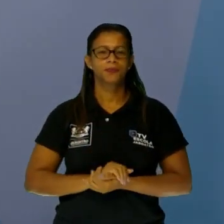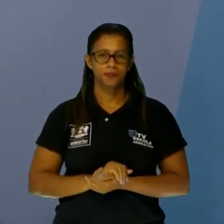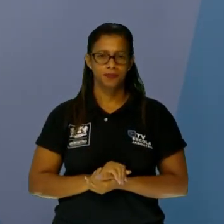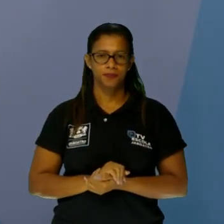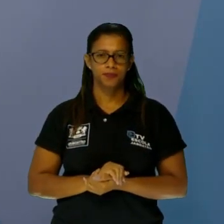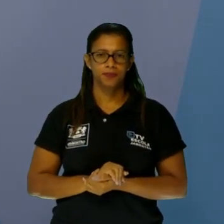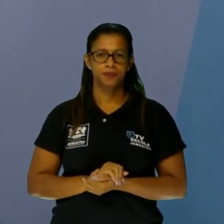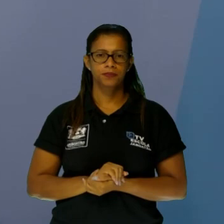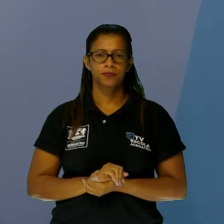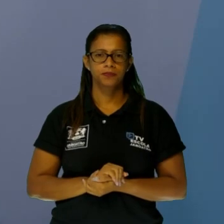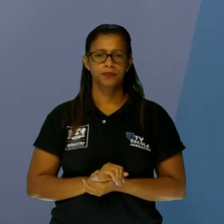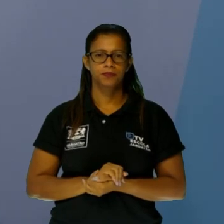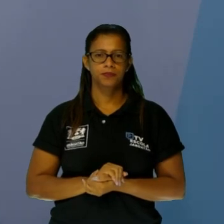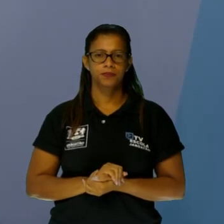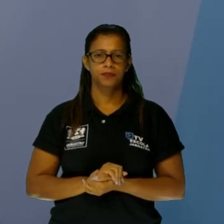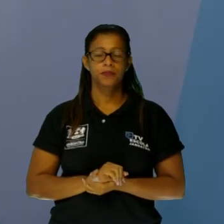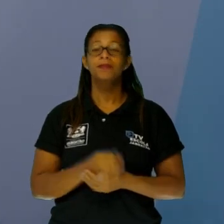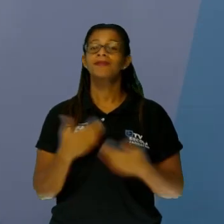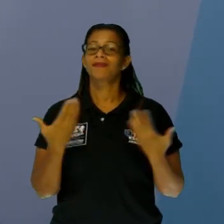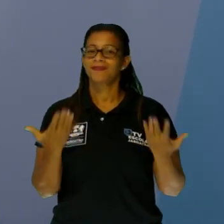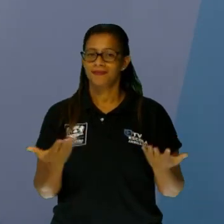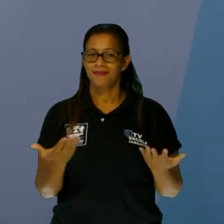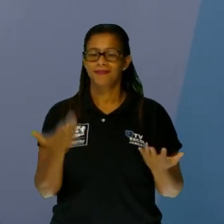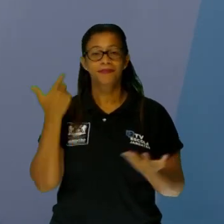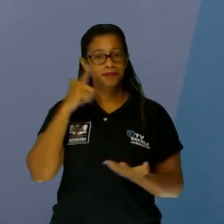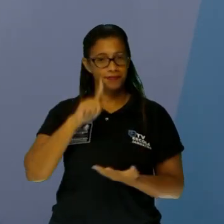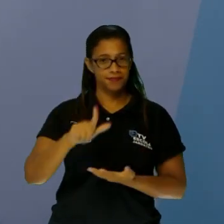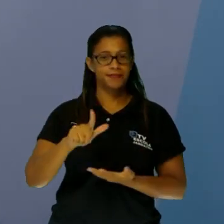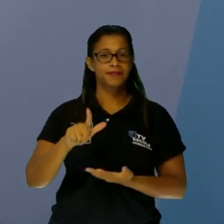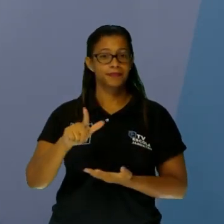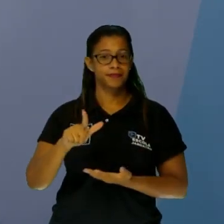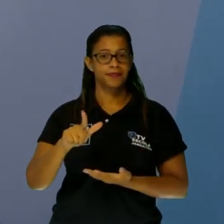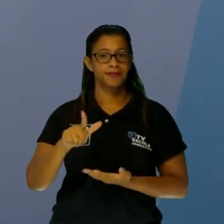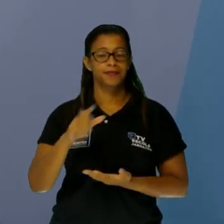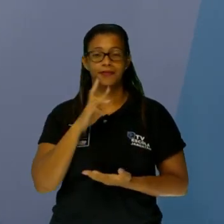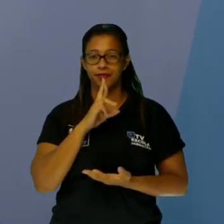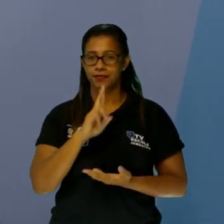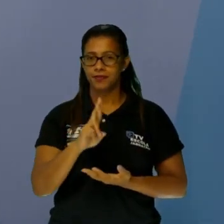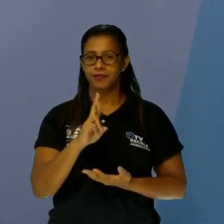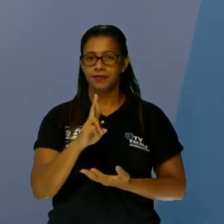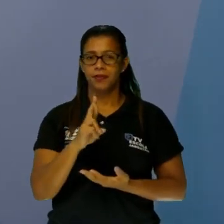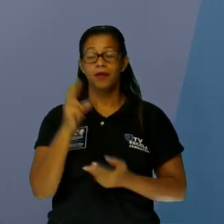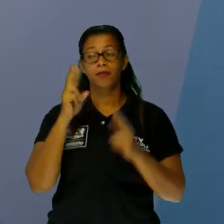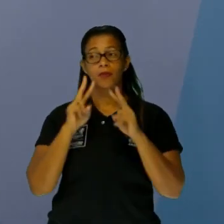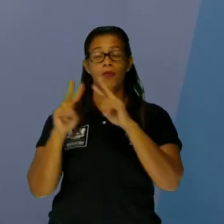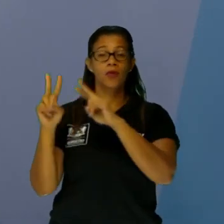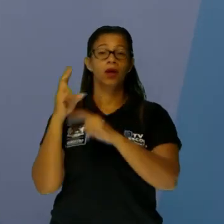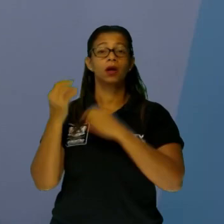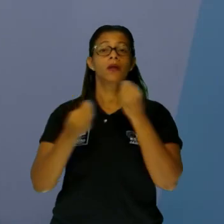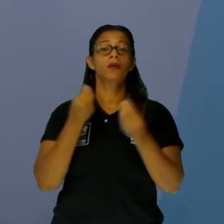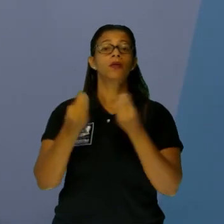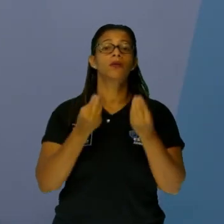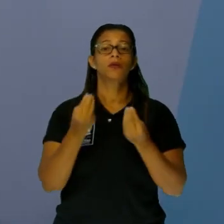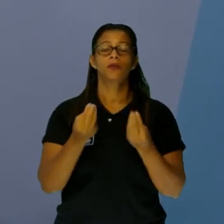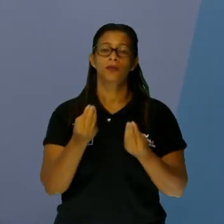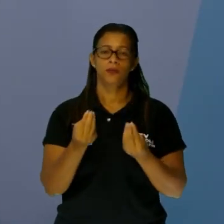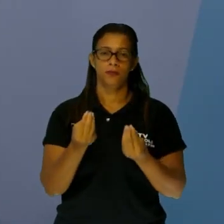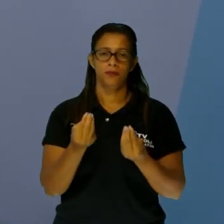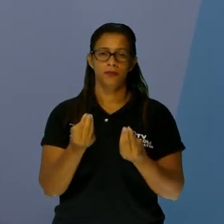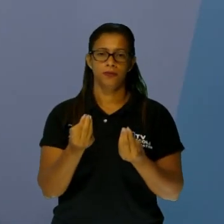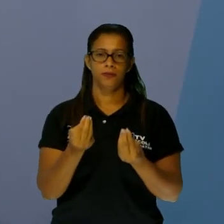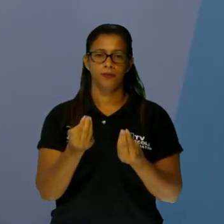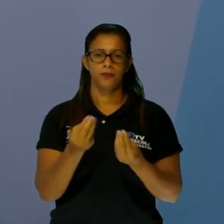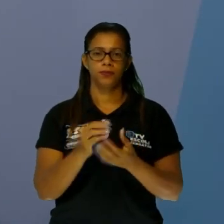Beleza? E aí, galera, conseguiram resolver as sentenças? Vamos dar uma olhada de como é que ficou